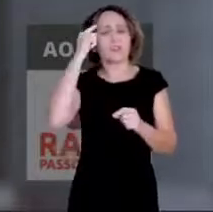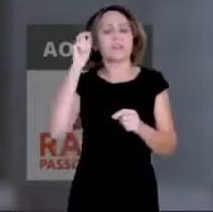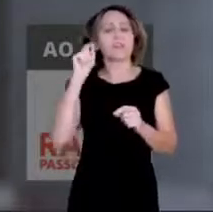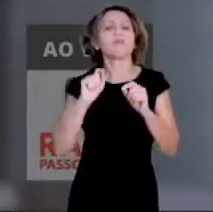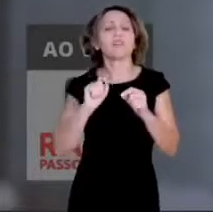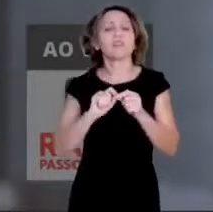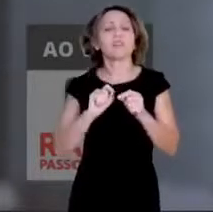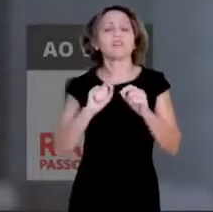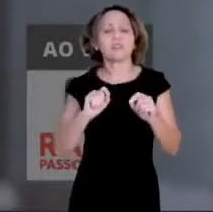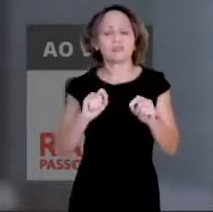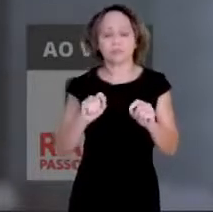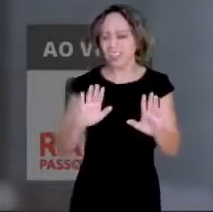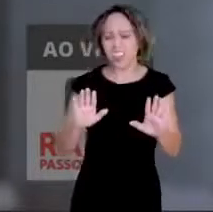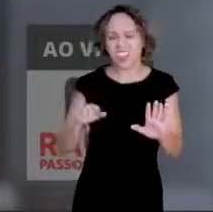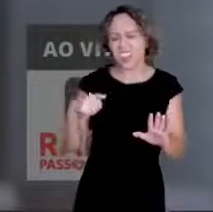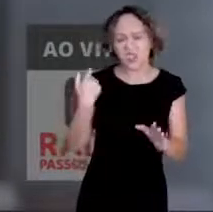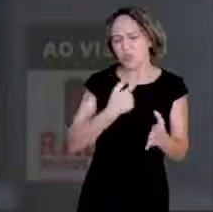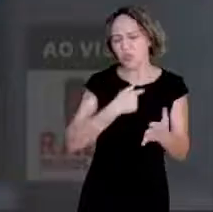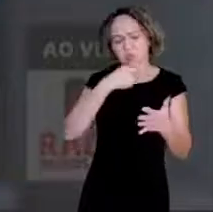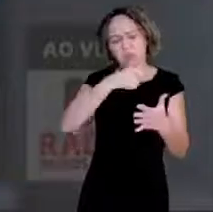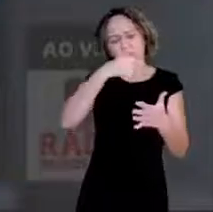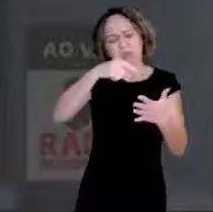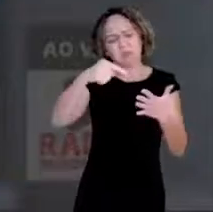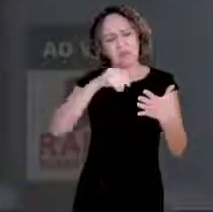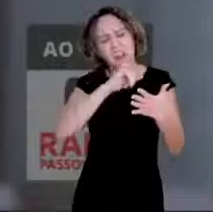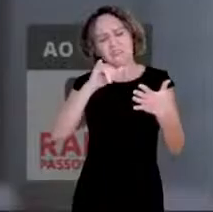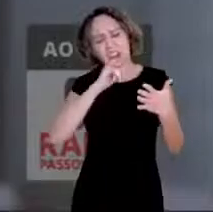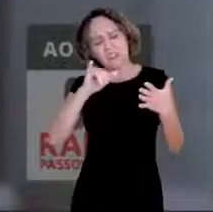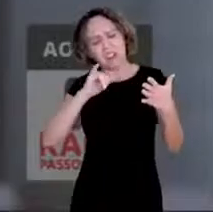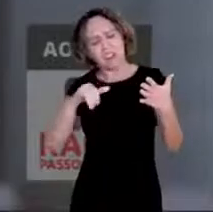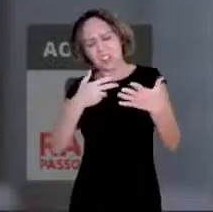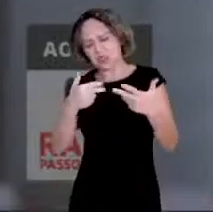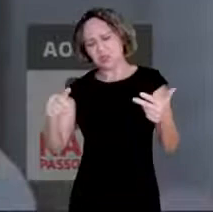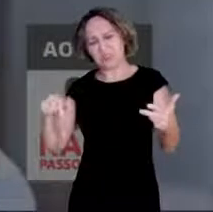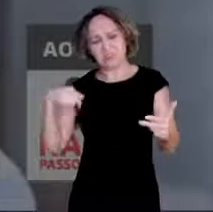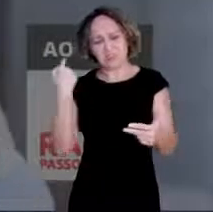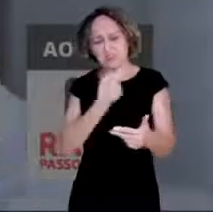estradas importantes. Terminamos a